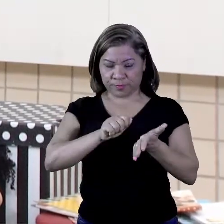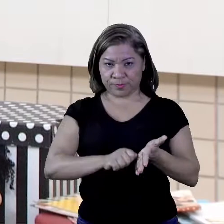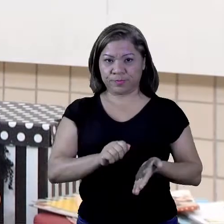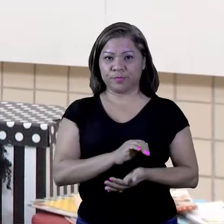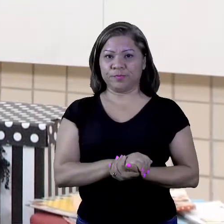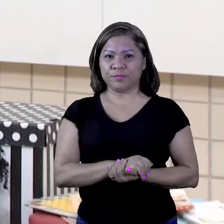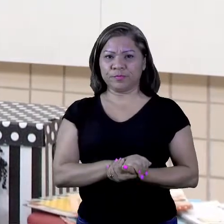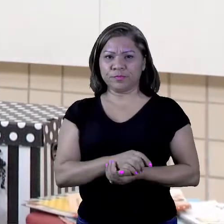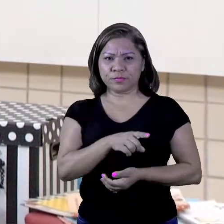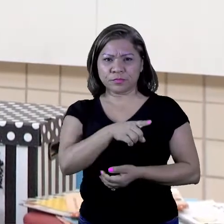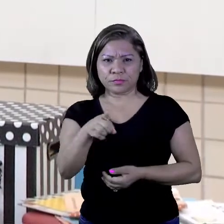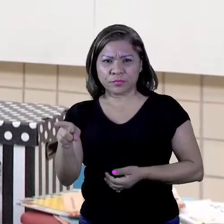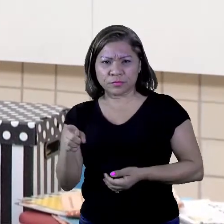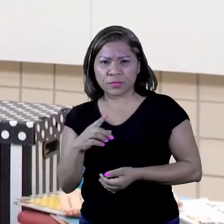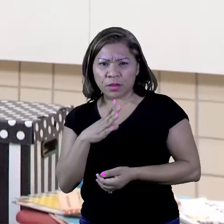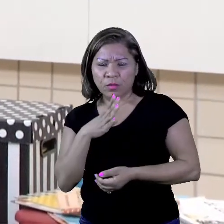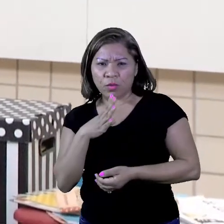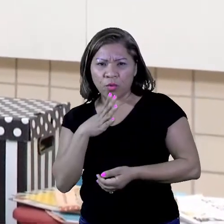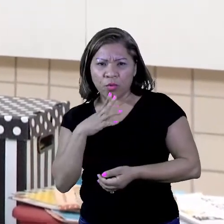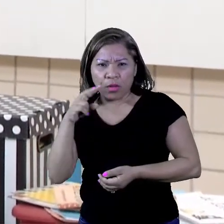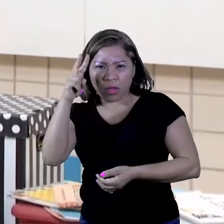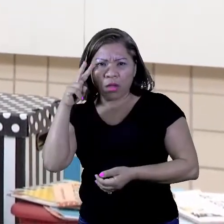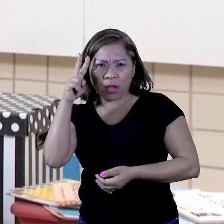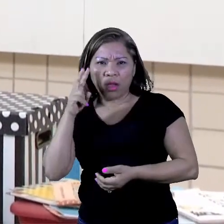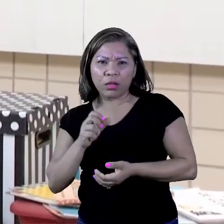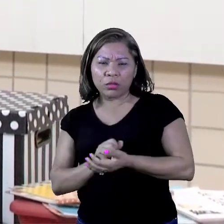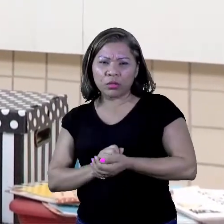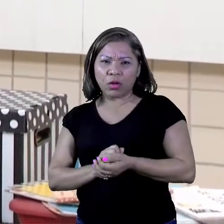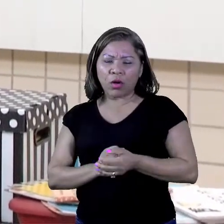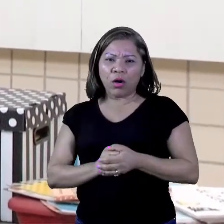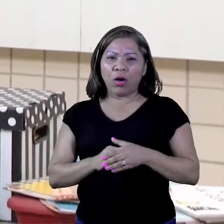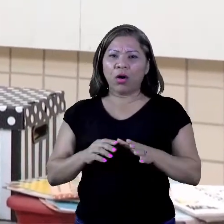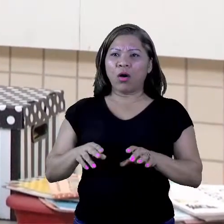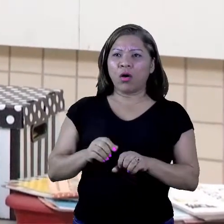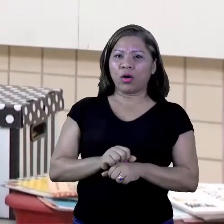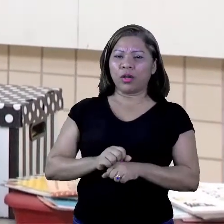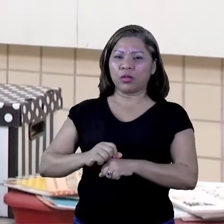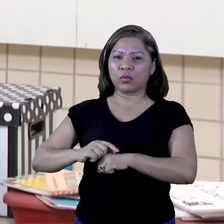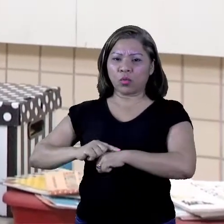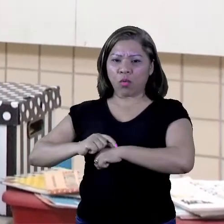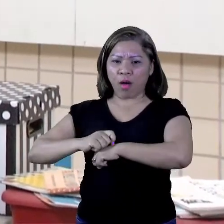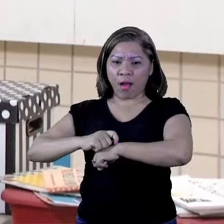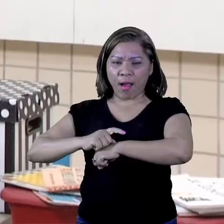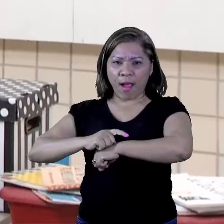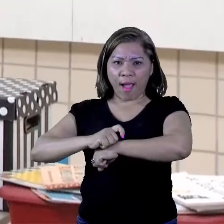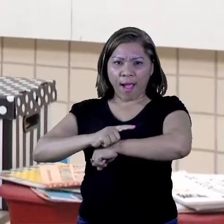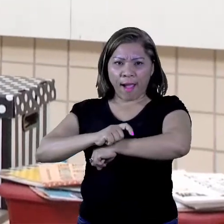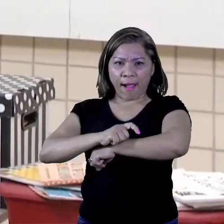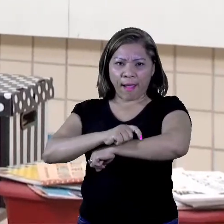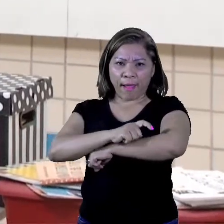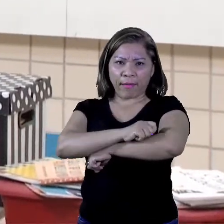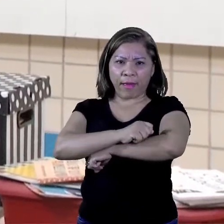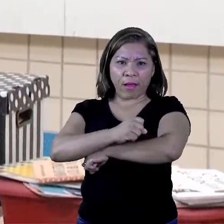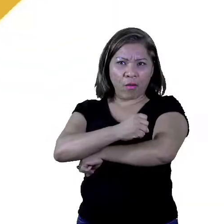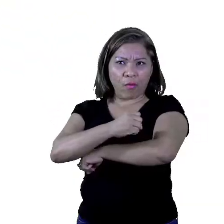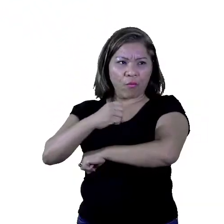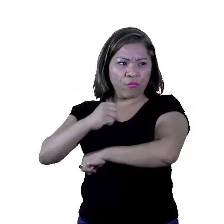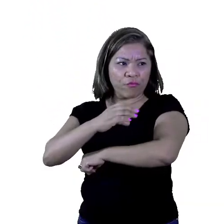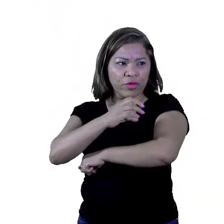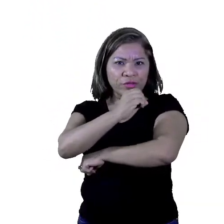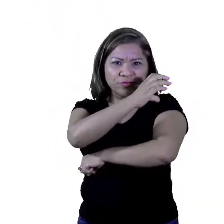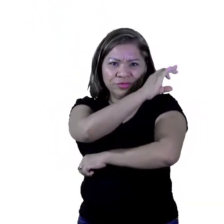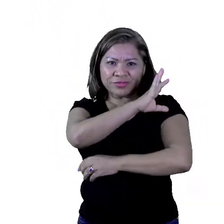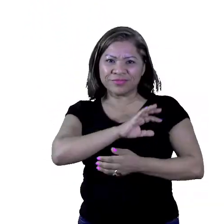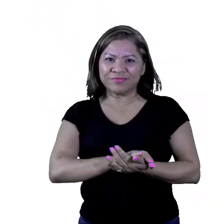do caracol viajante? Não? Nós vamos começar trabalhando essa narrativa. Então, olha bem para a tela,